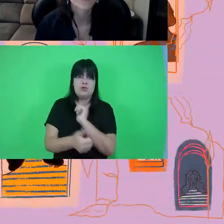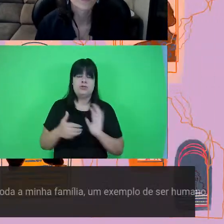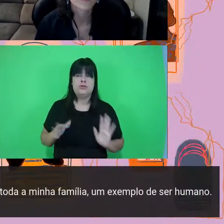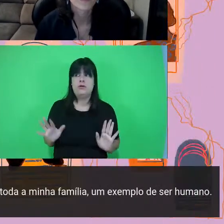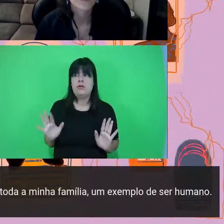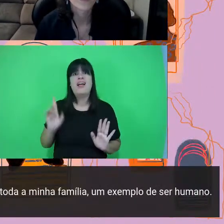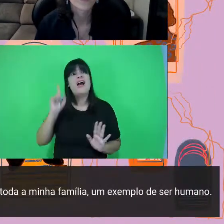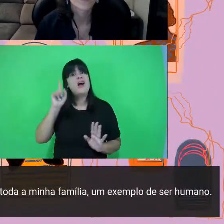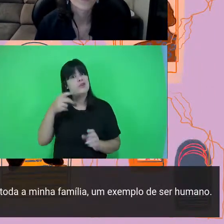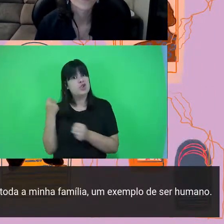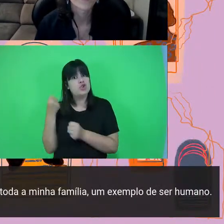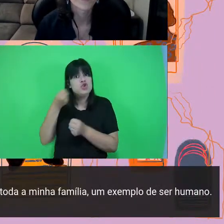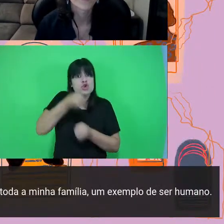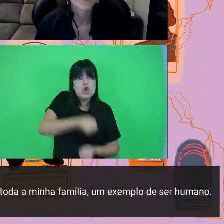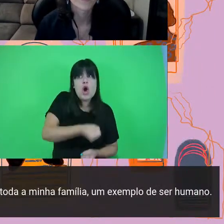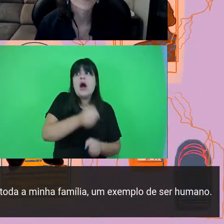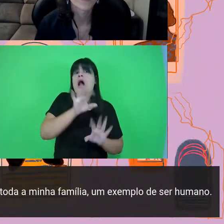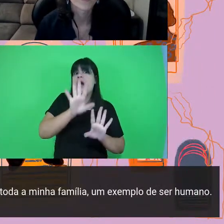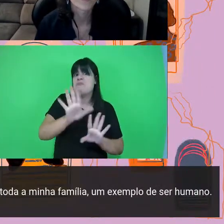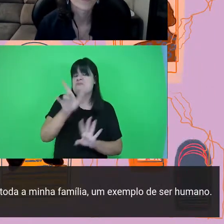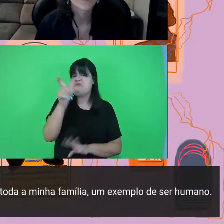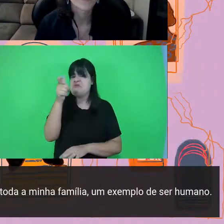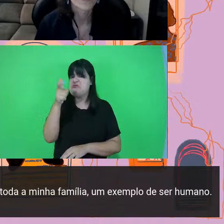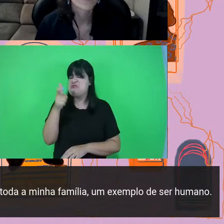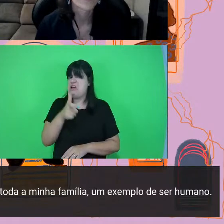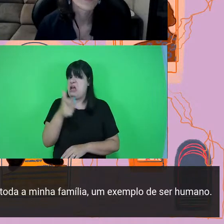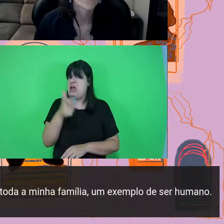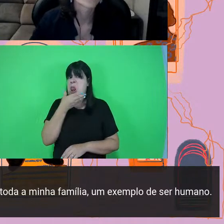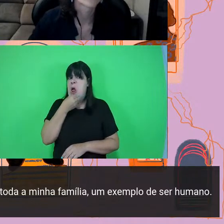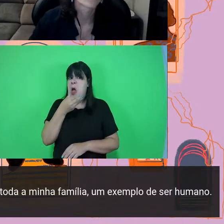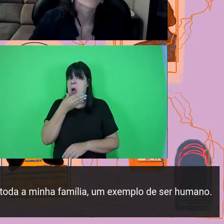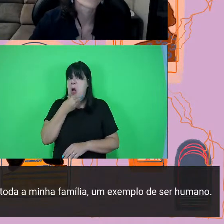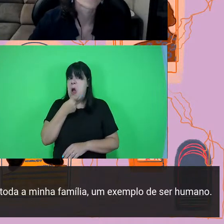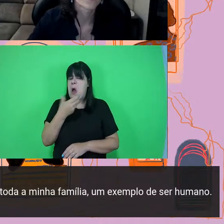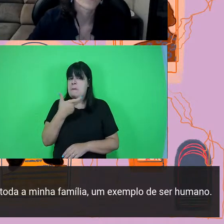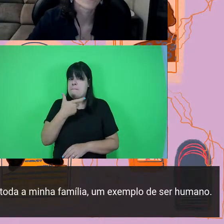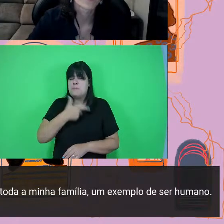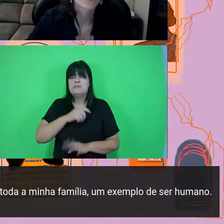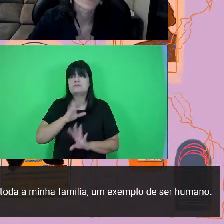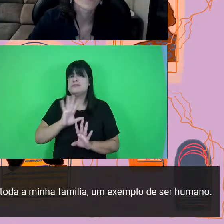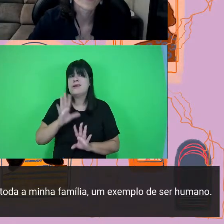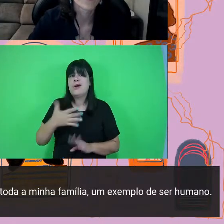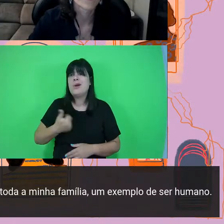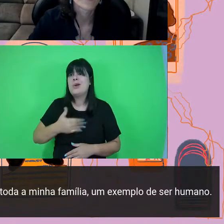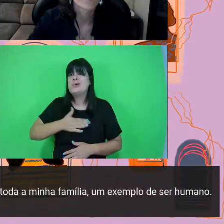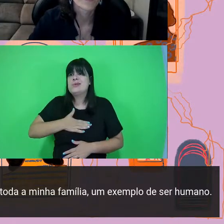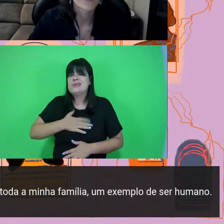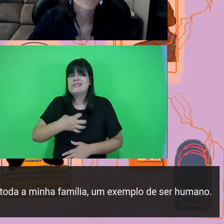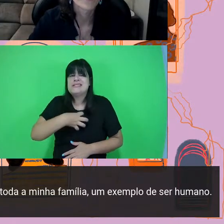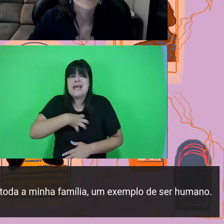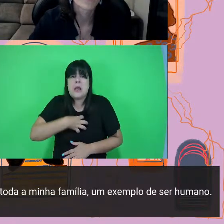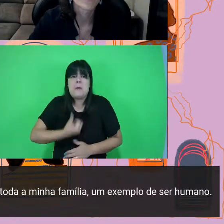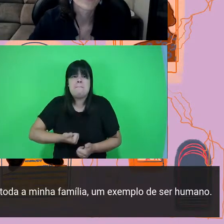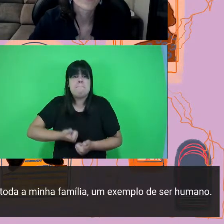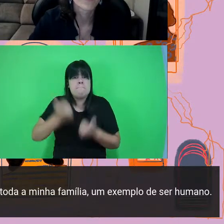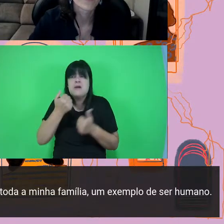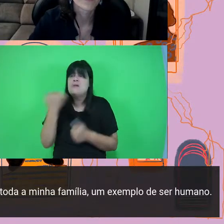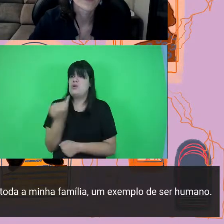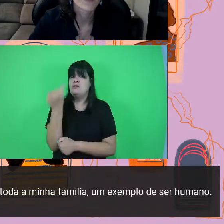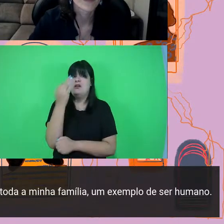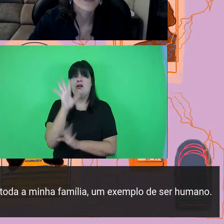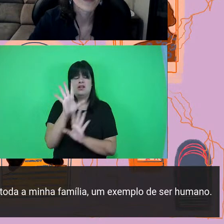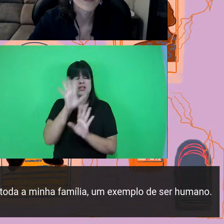pratica judô, mas seu corpo é masculinizado. Não, o que importa é o meu bem-estar, né? Se eu me sinto bem naquele